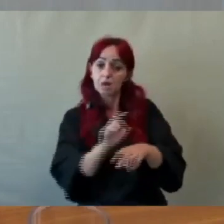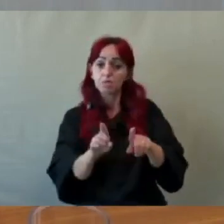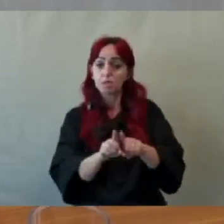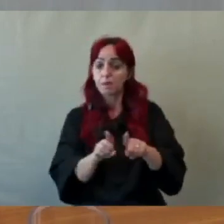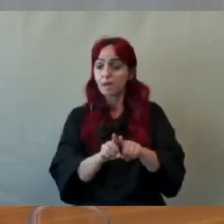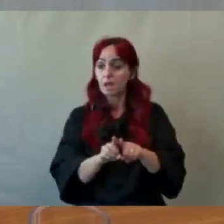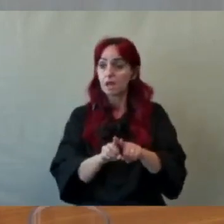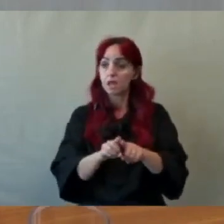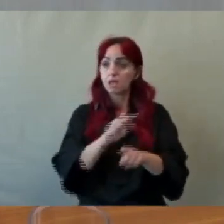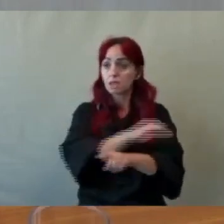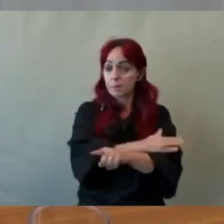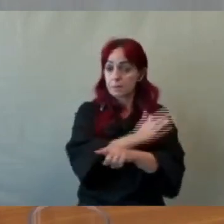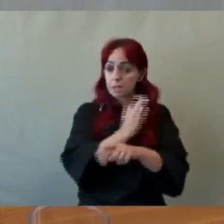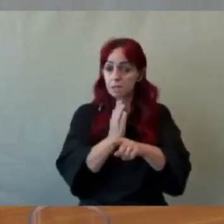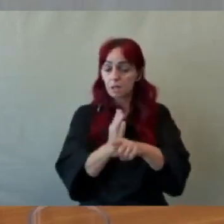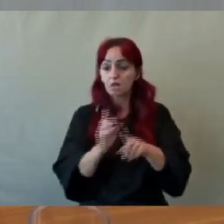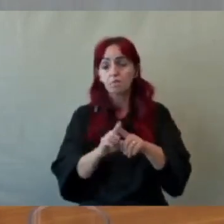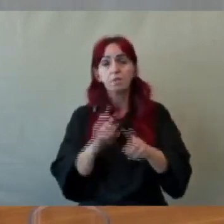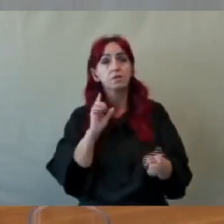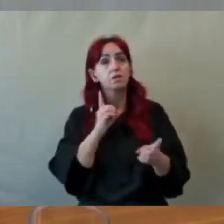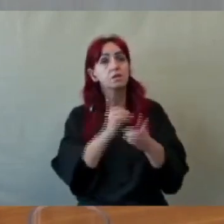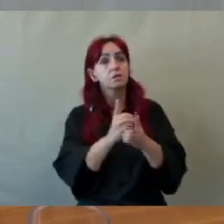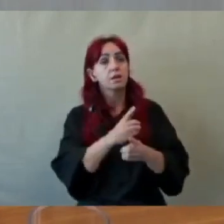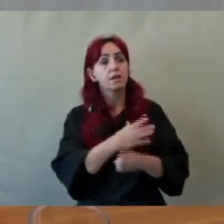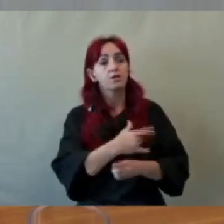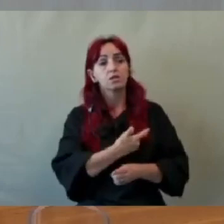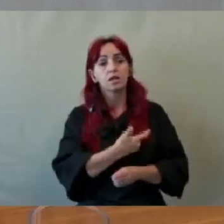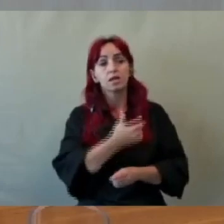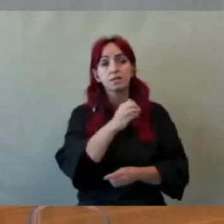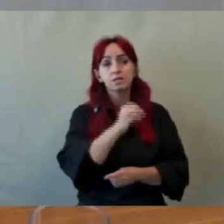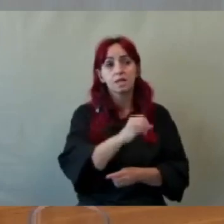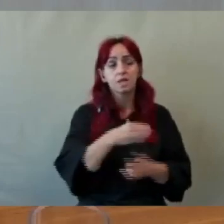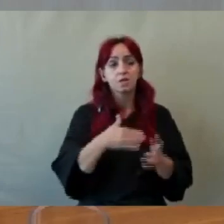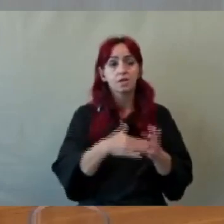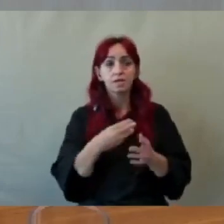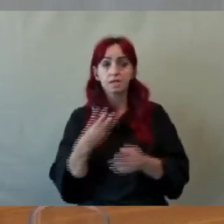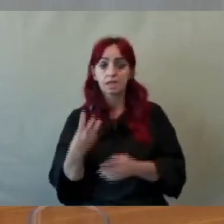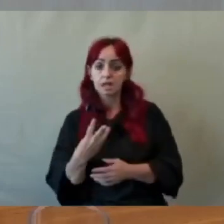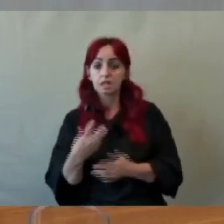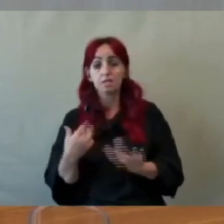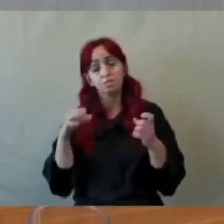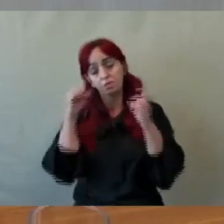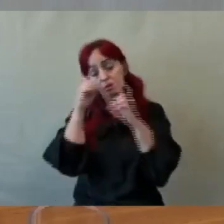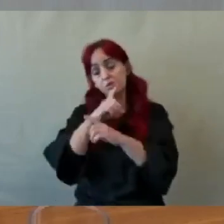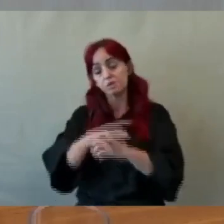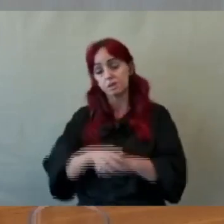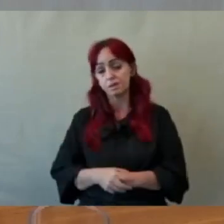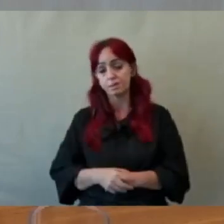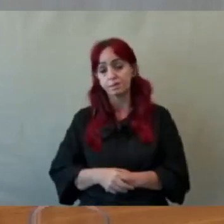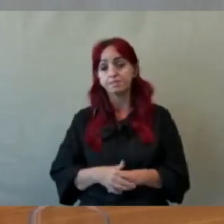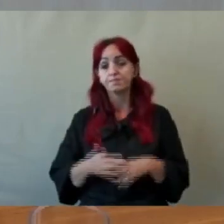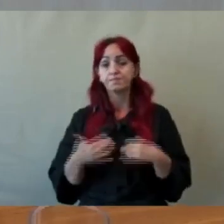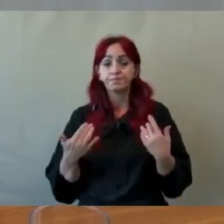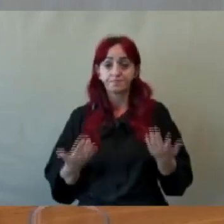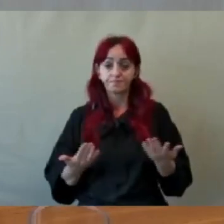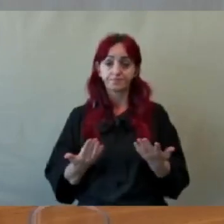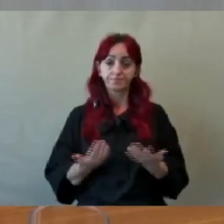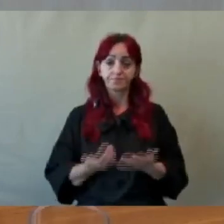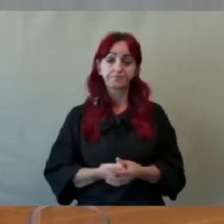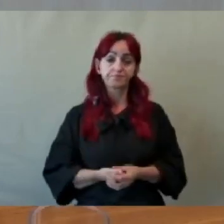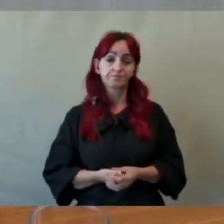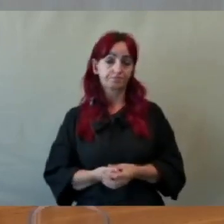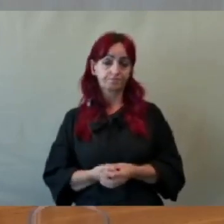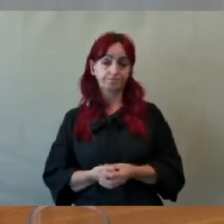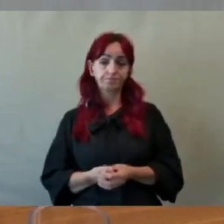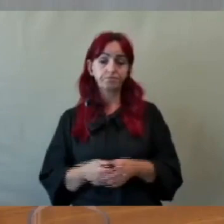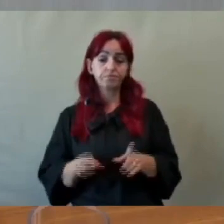0 a 3 anos. Então, tudo isso, para a gente, é uma questão muito cara. Além disso, né,